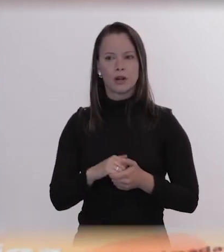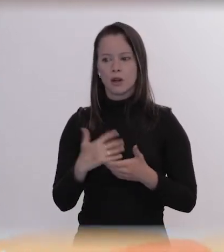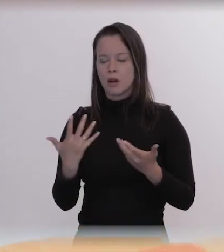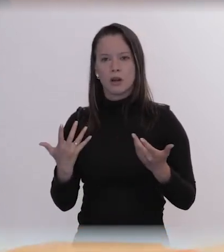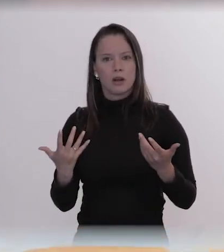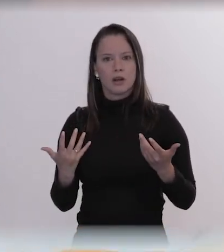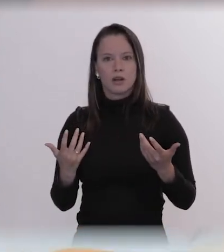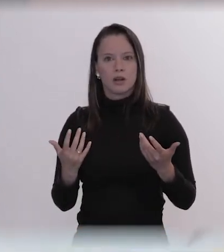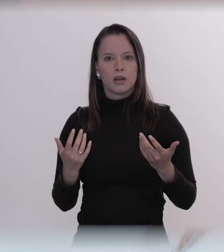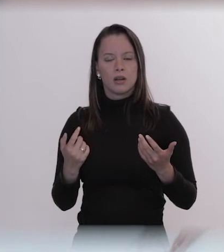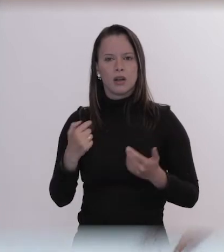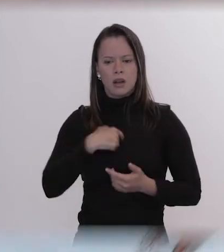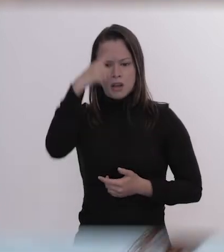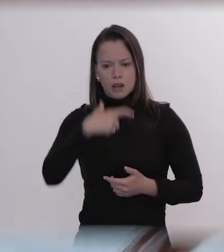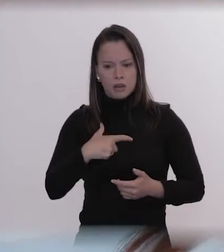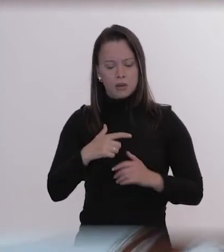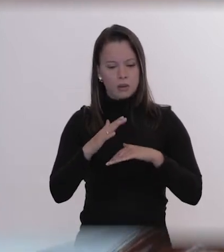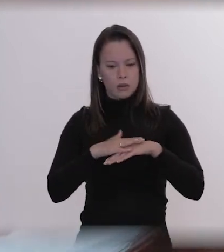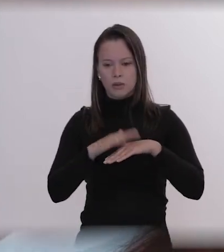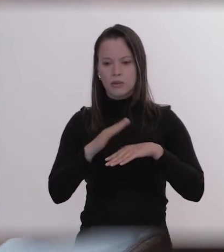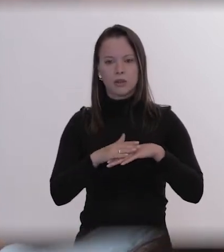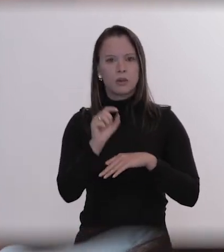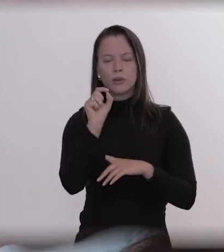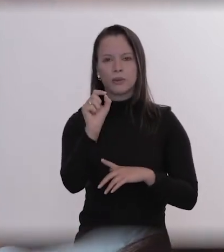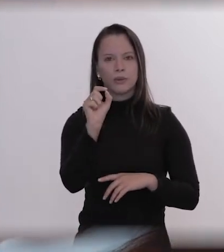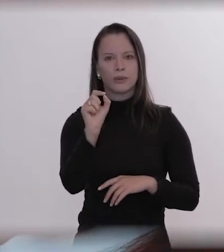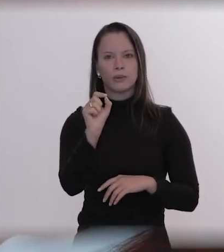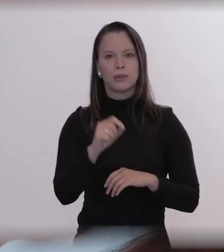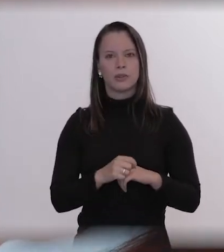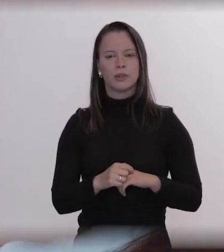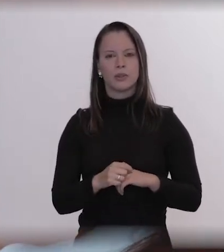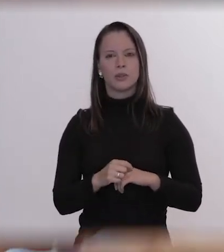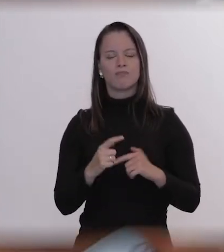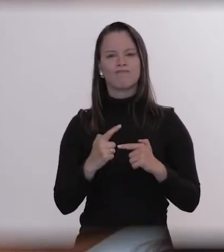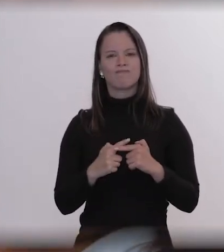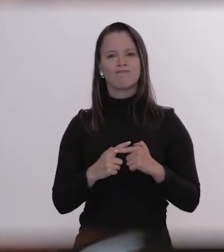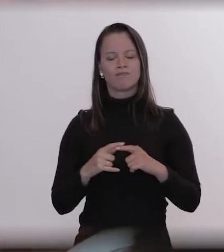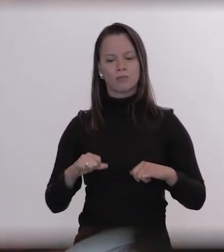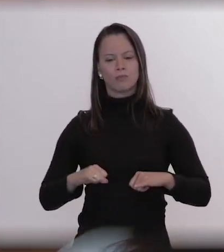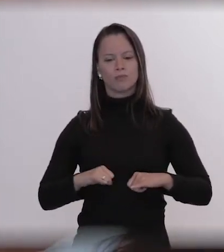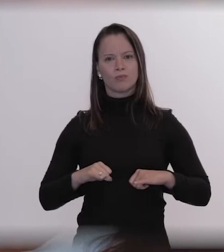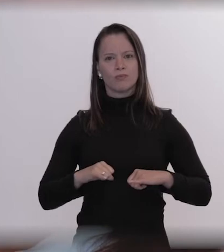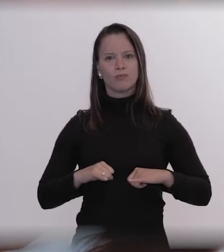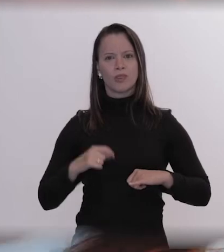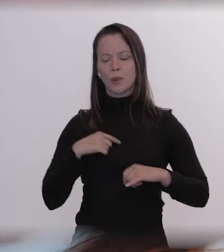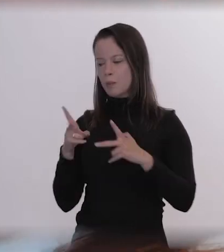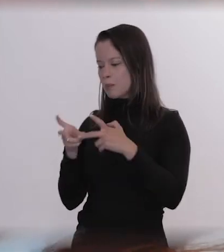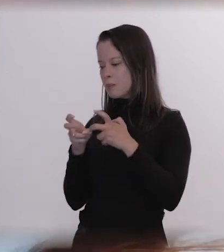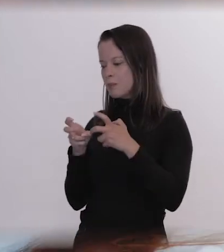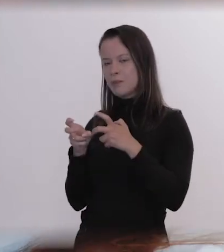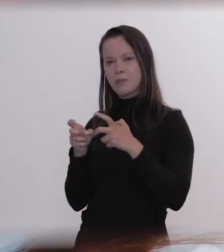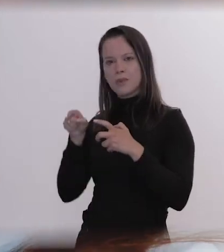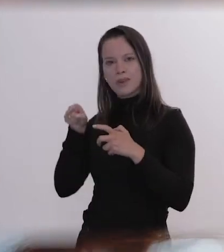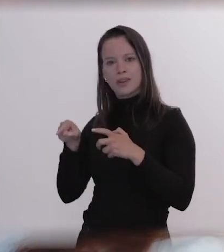o que é que eu estou fazendo? Porque a dor que eu tinha de sentir minha filha